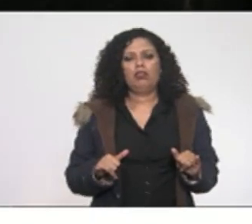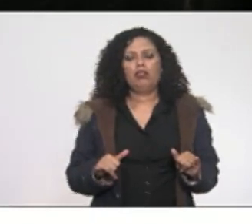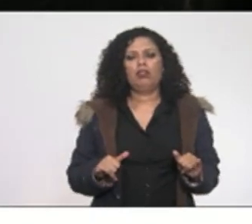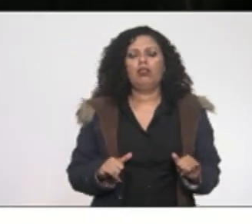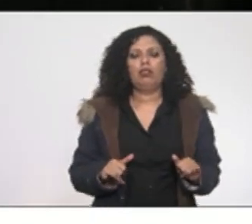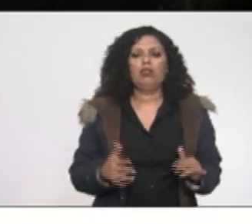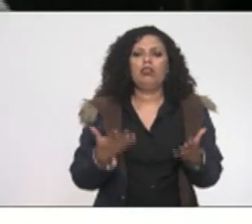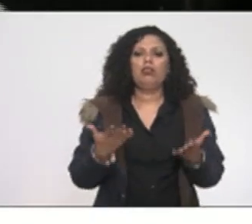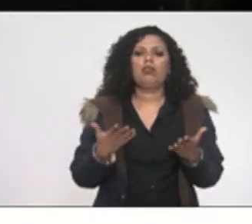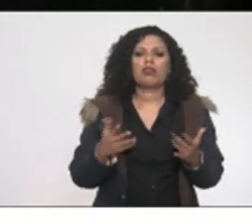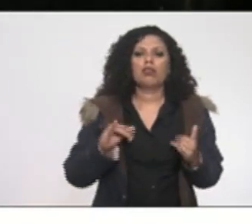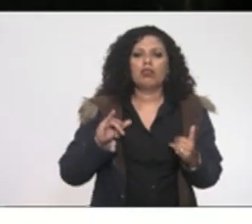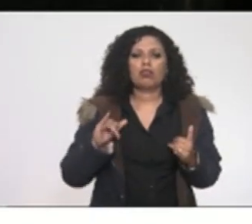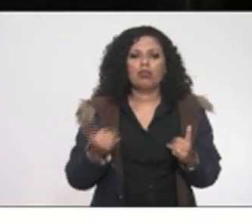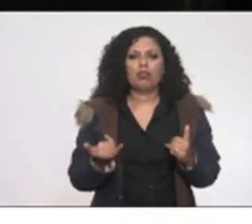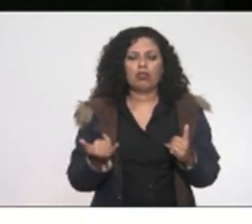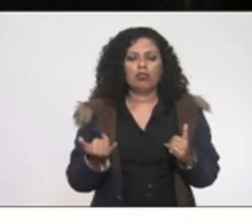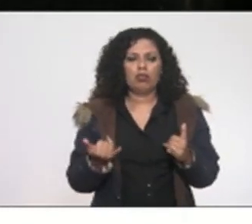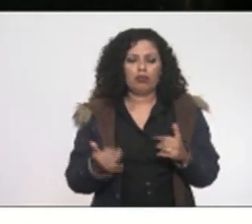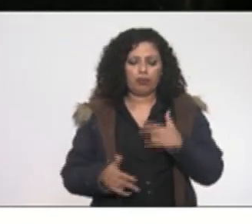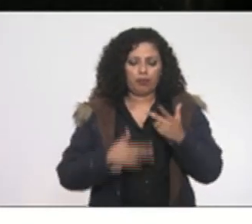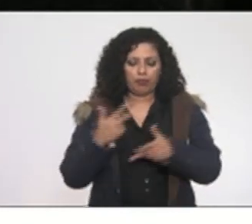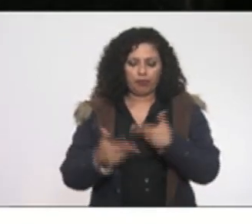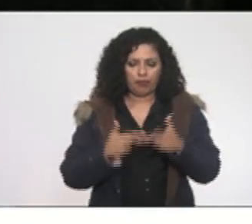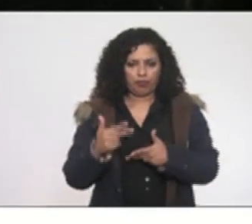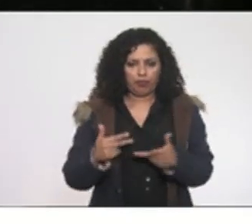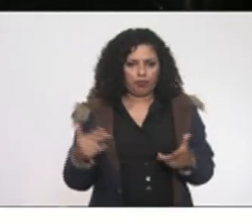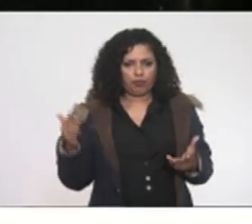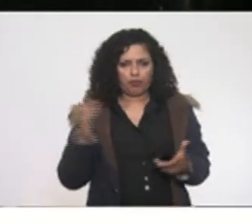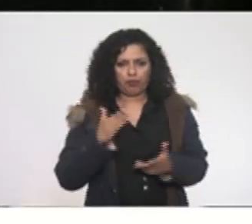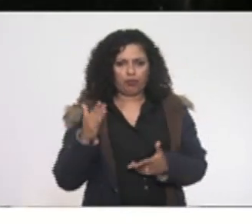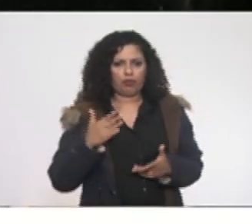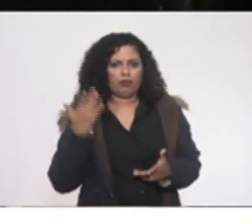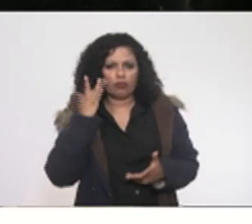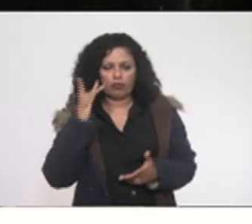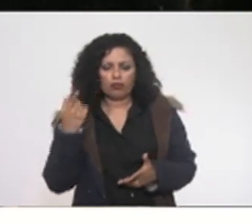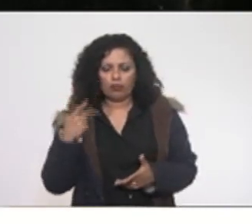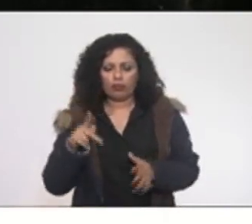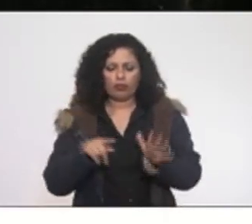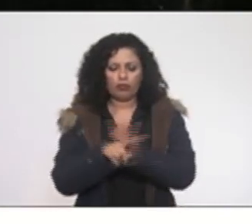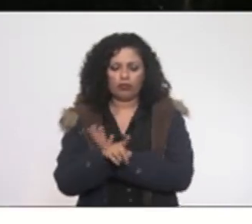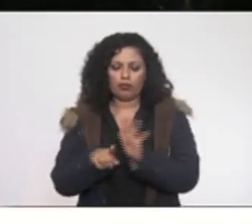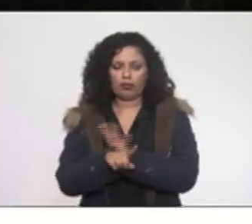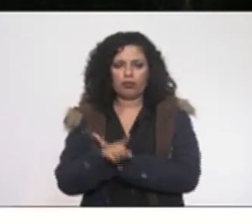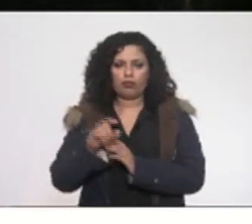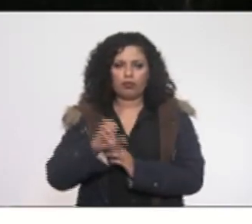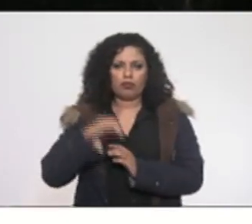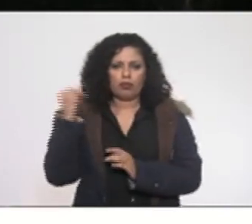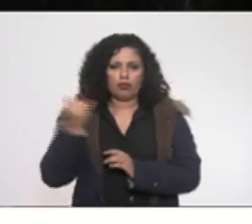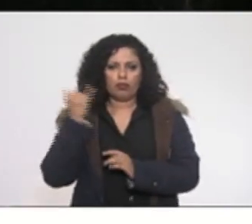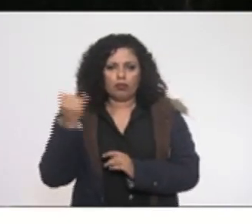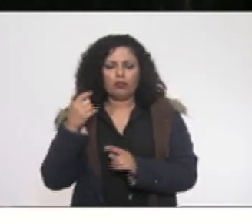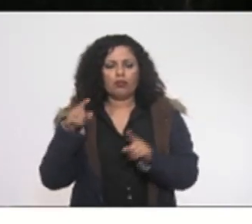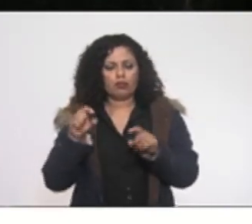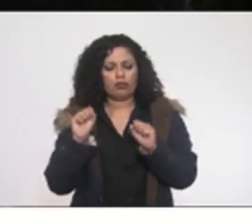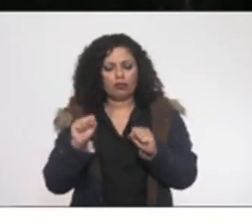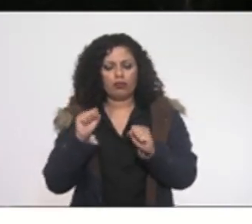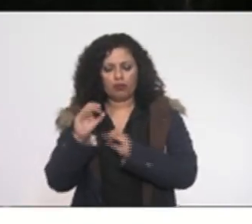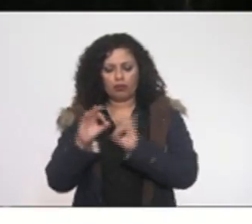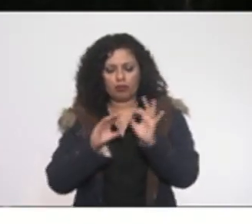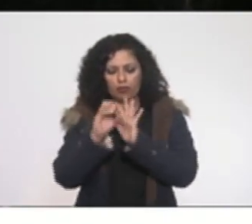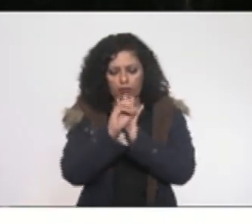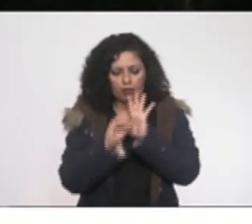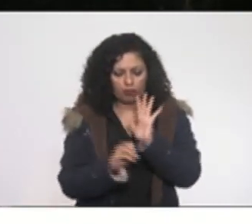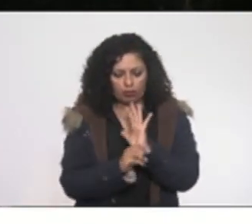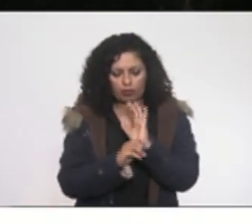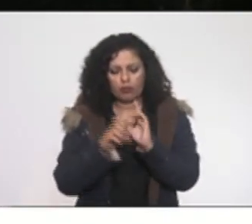então, aproveitar e deliberar de uma vez. Achei muito pertinente o seu questionamento. Que nós possamos enviar isso por ofício. Isso é uma